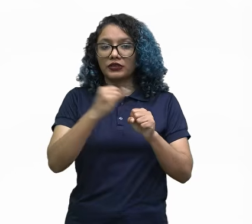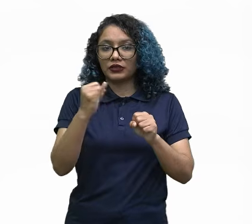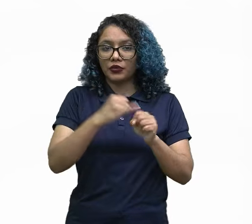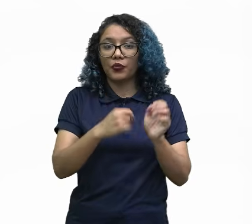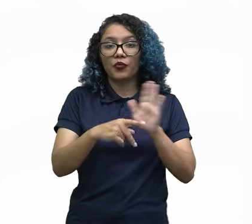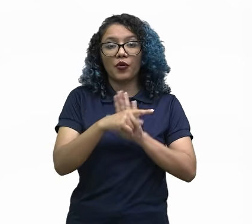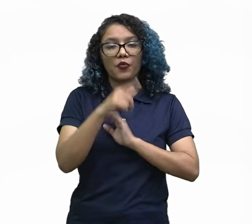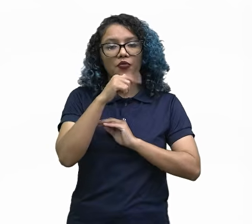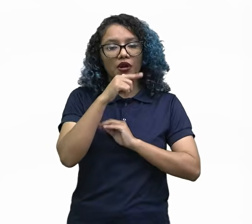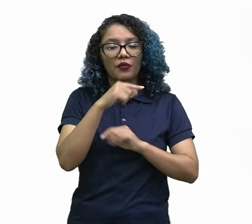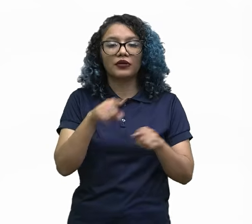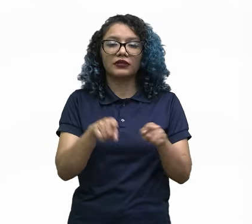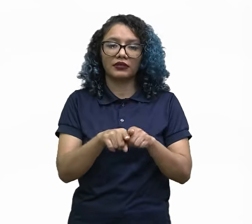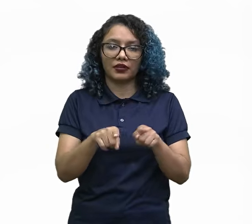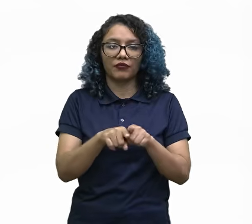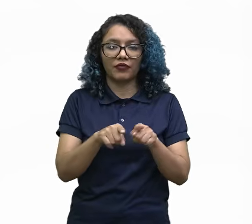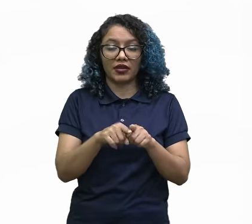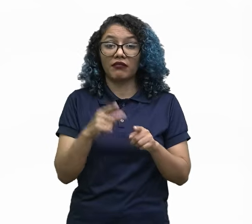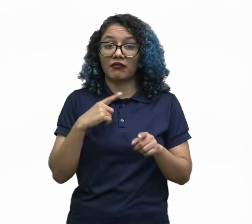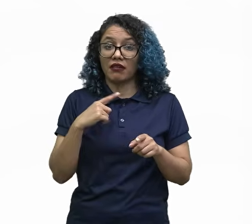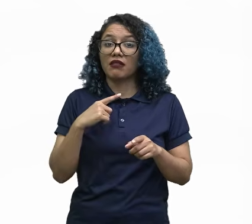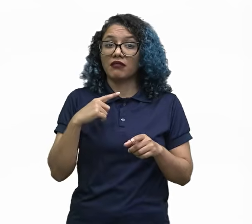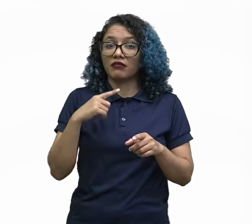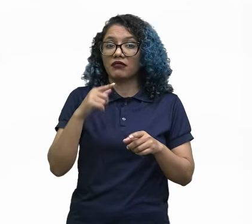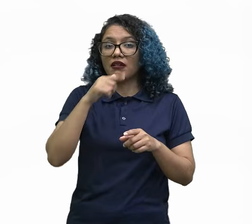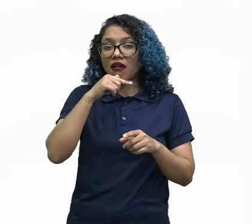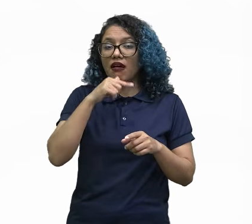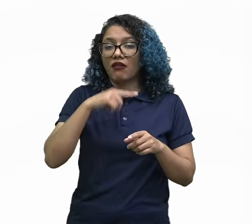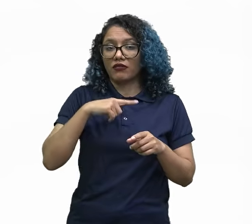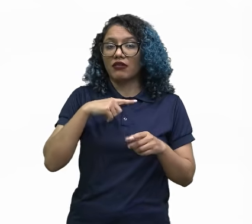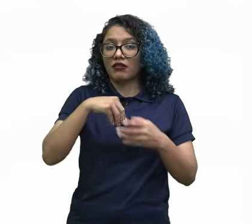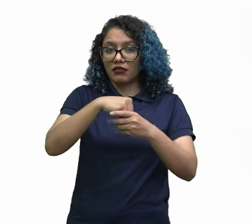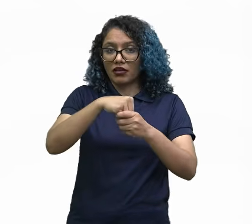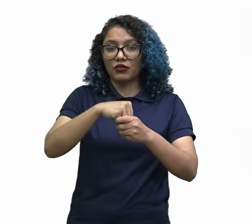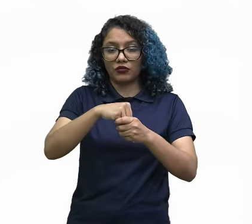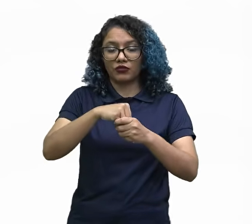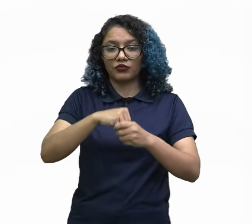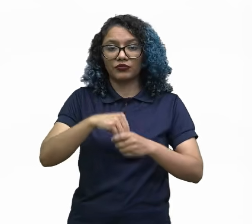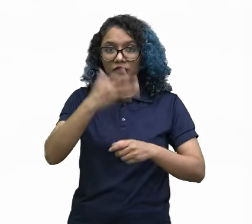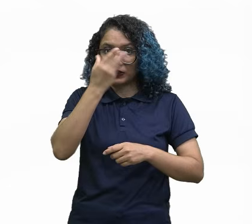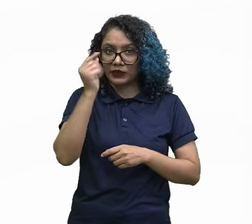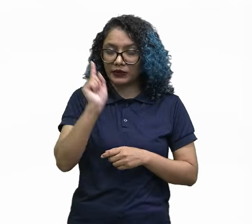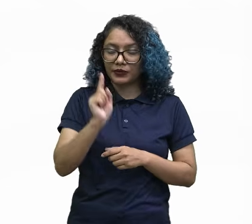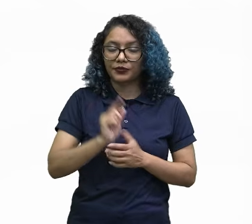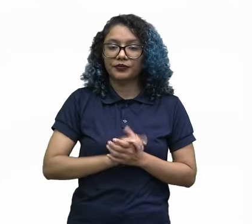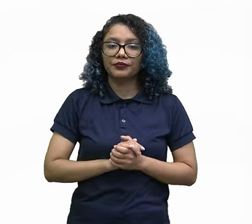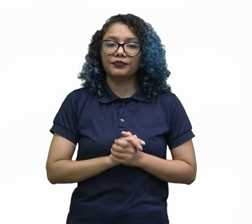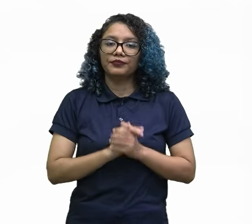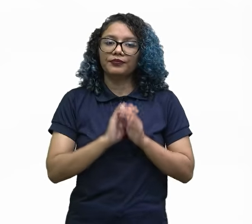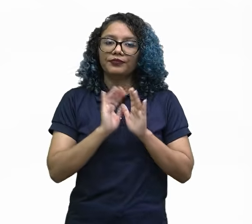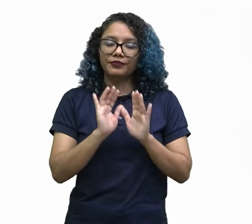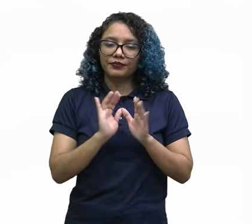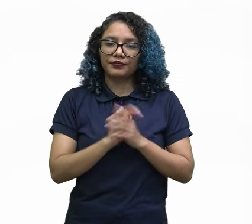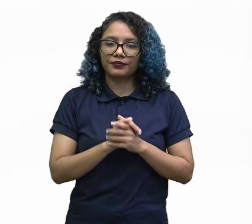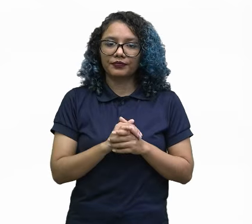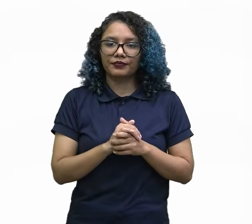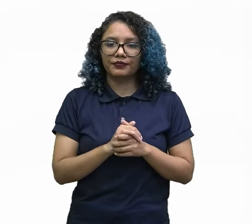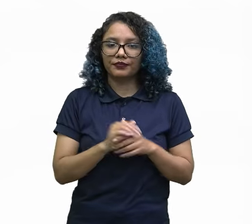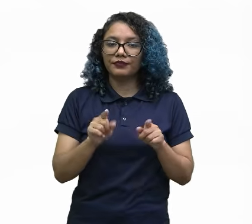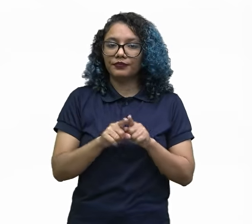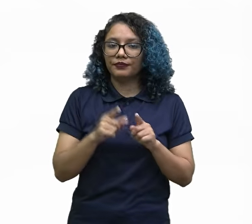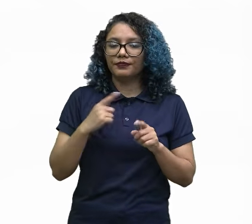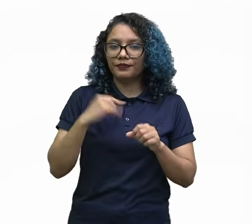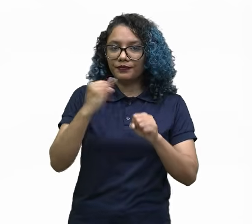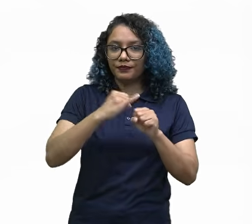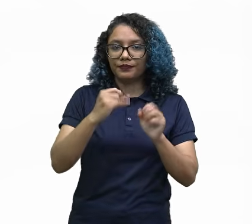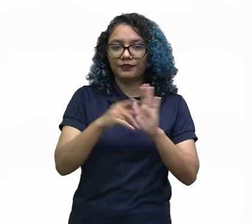água, tá? Então, a água está presente lá, a gente não pode esquecer disso. Porém, né, a gente tem os íons da água,